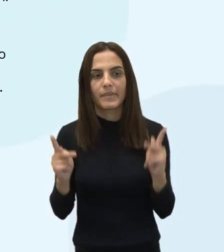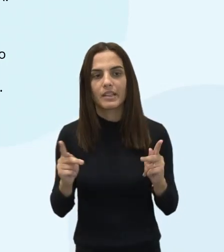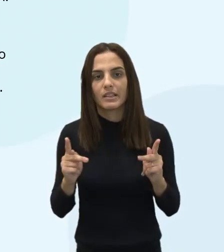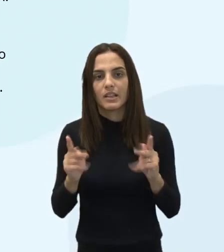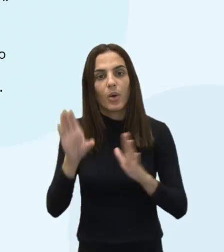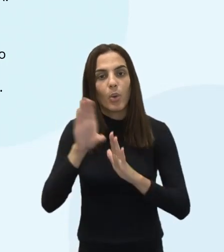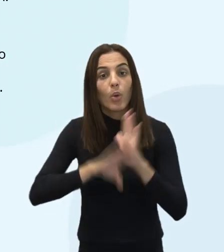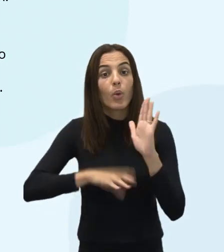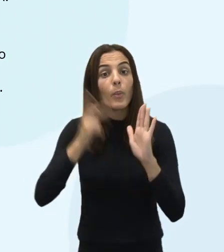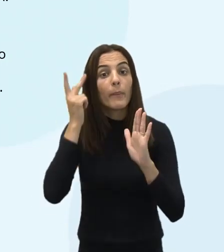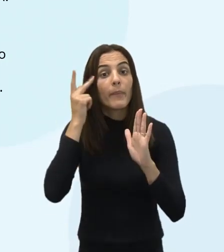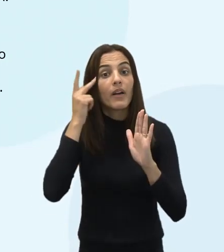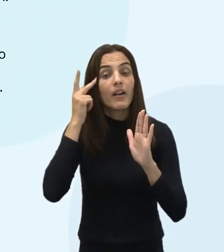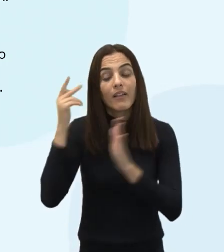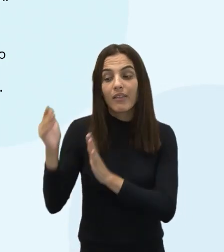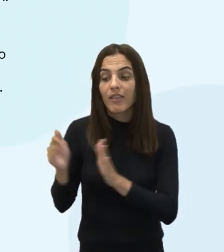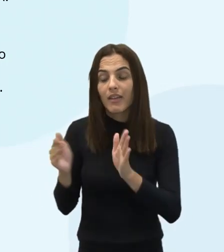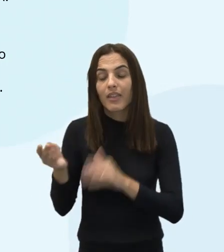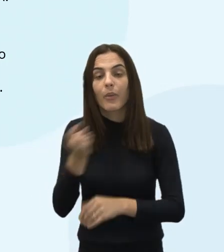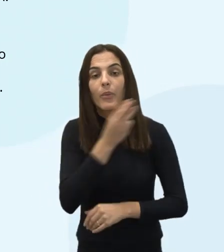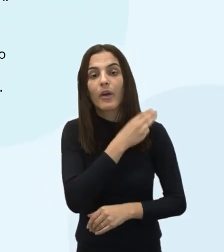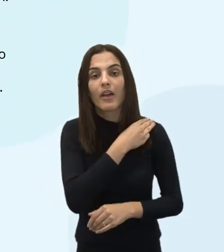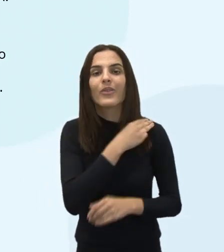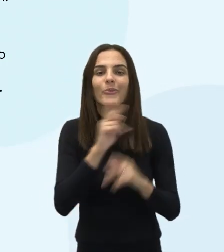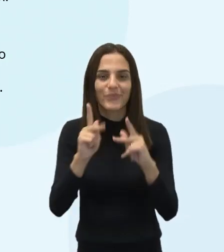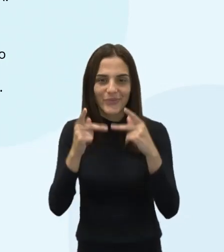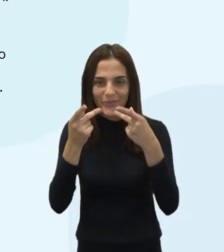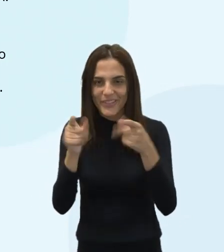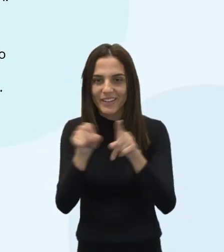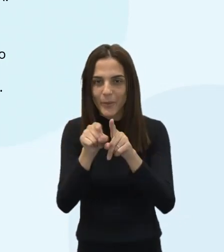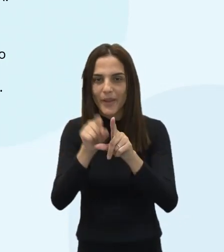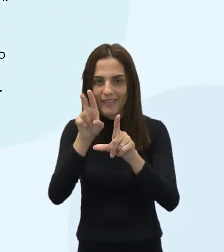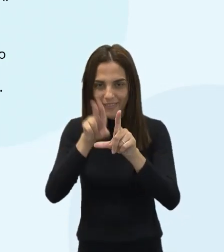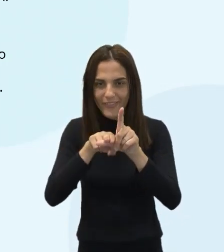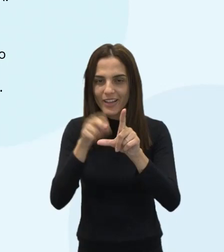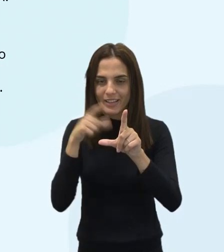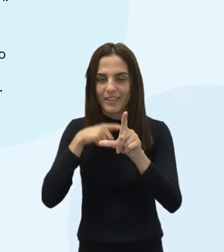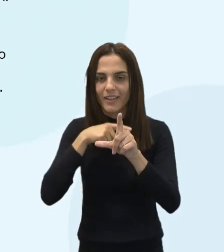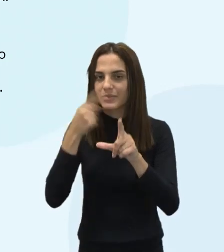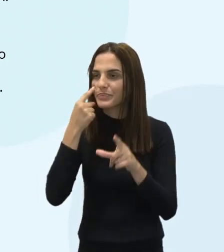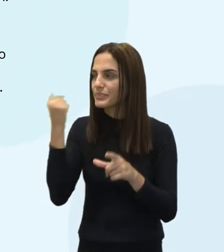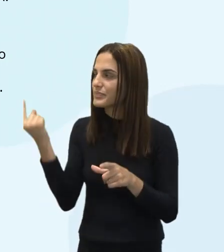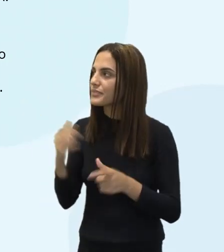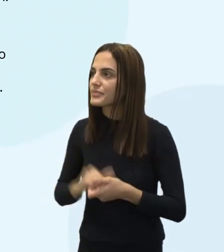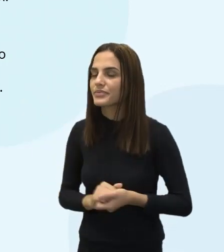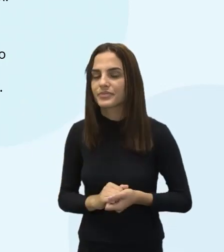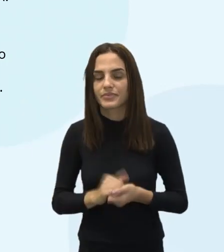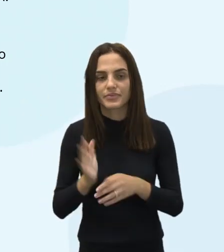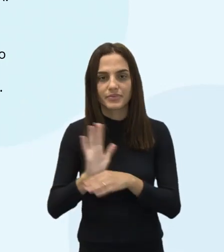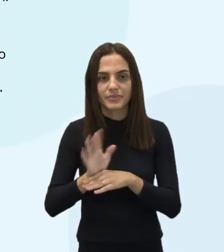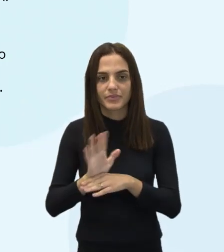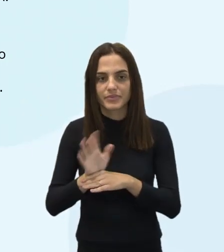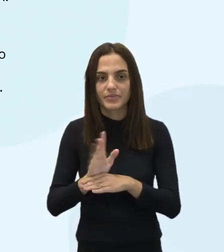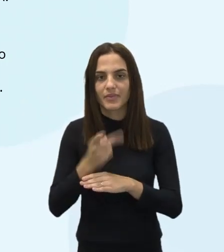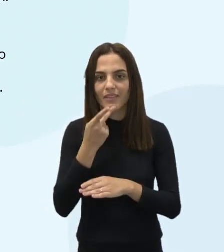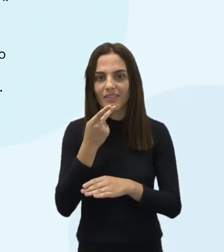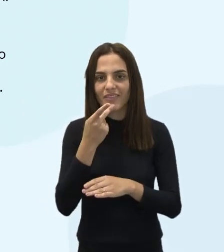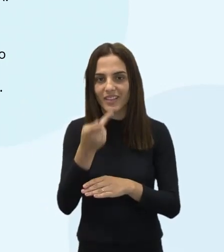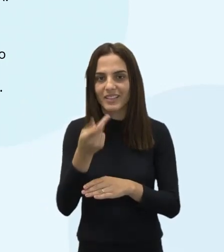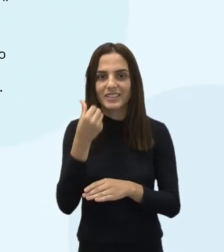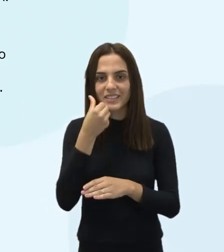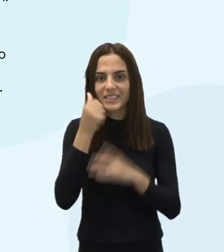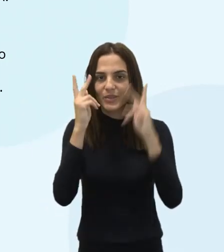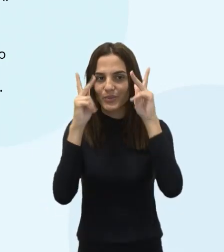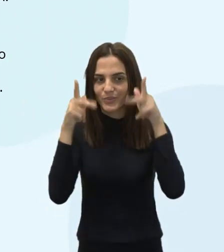o currículo paulista na etapa do ensino médio? O link está aí nessa referência para vocês também. Um vídeo que foi falado em Ciências Humanas